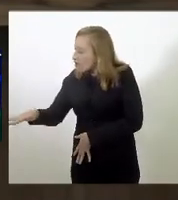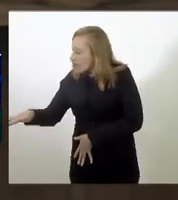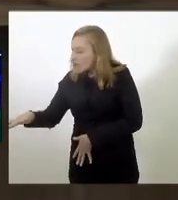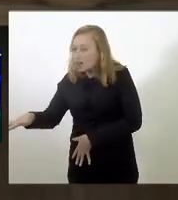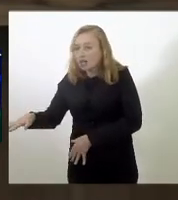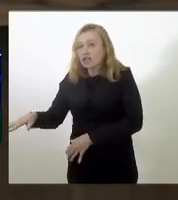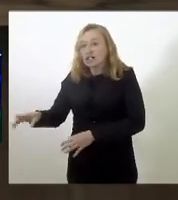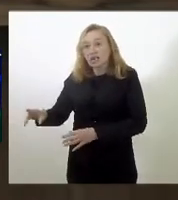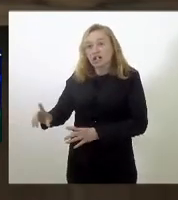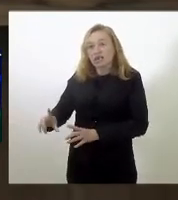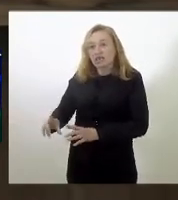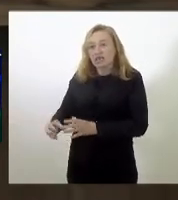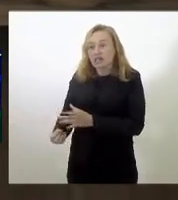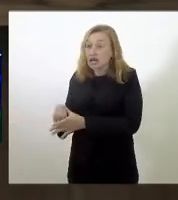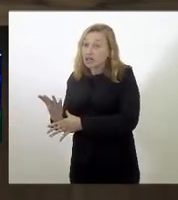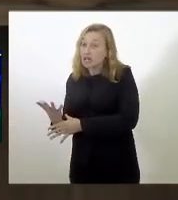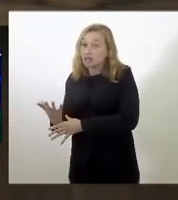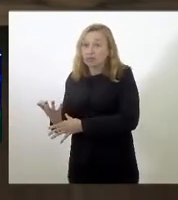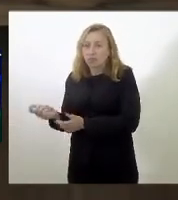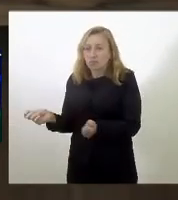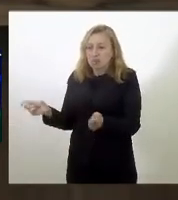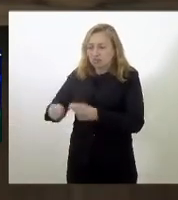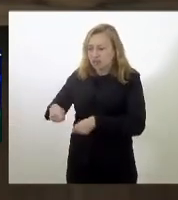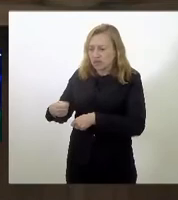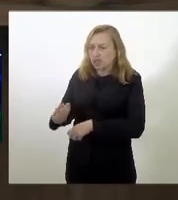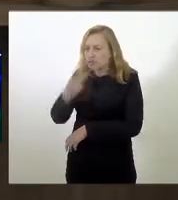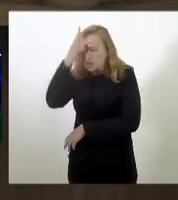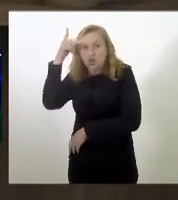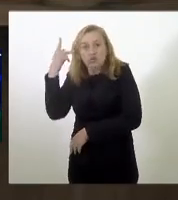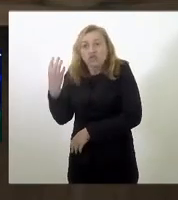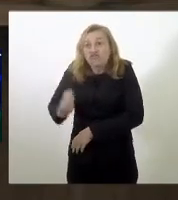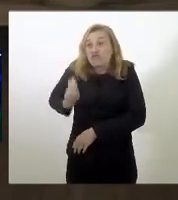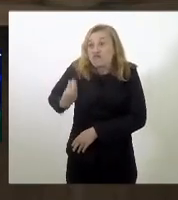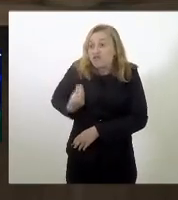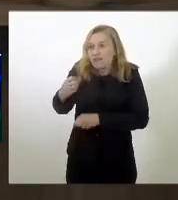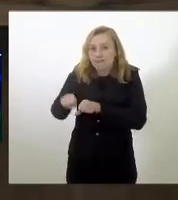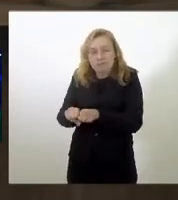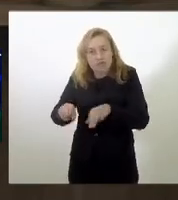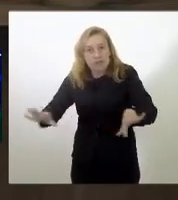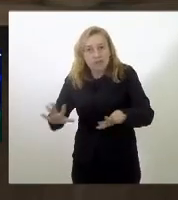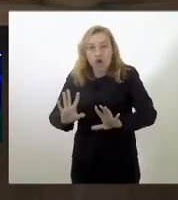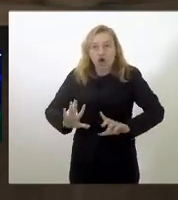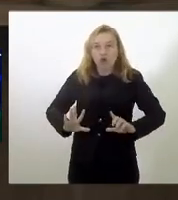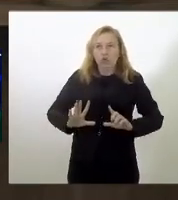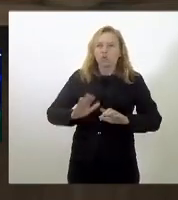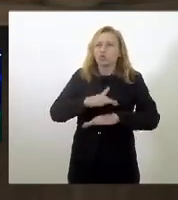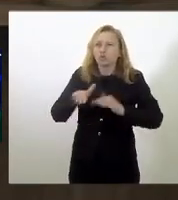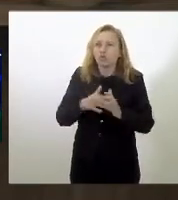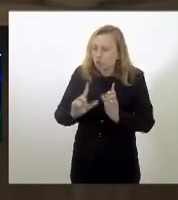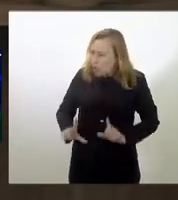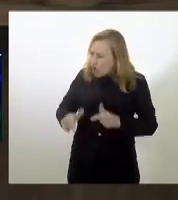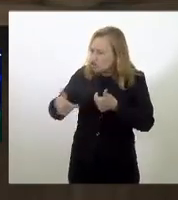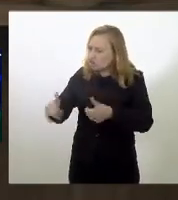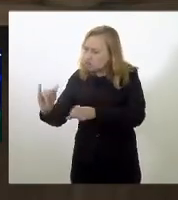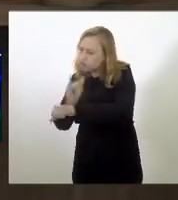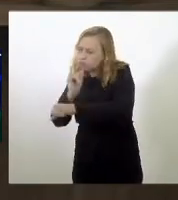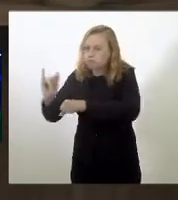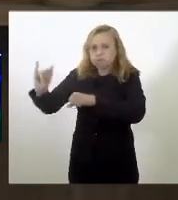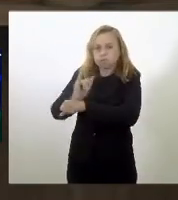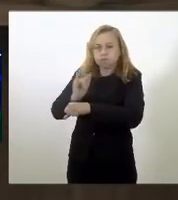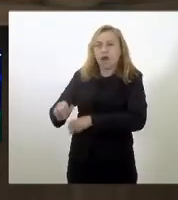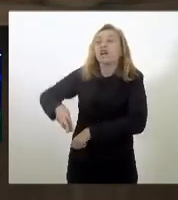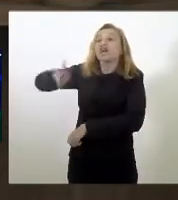a possibilidade das pessoas sobreviverem à pandemia. Então, toda ação articulada com quem vive